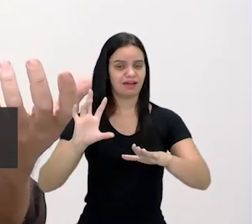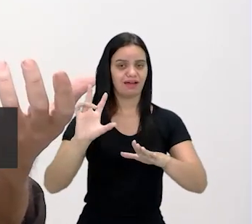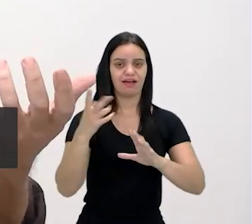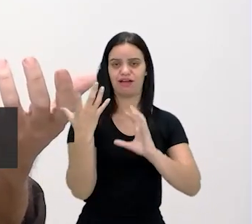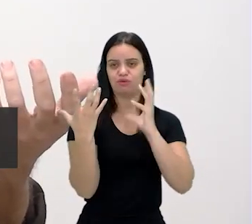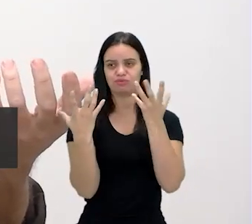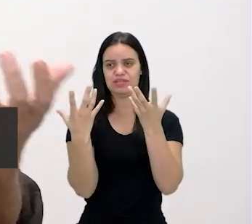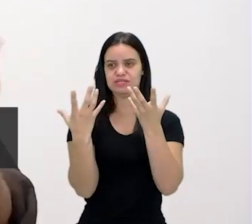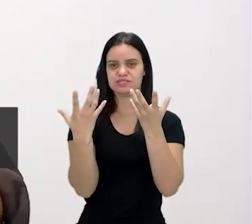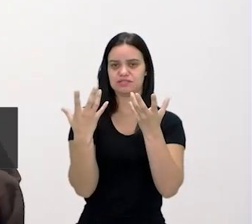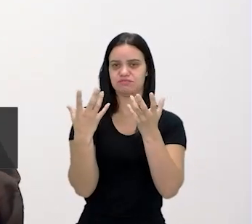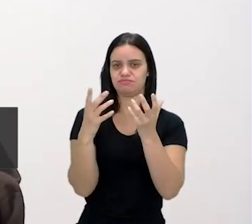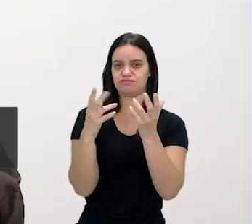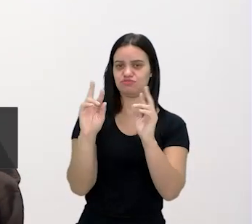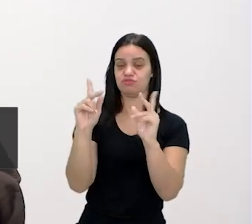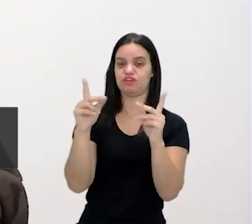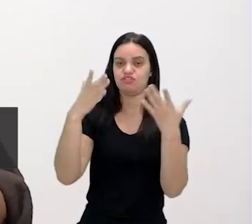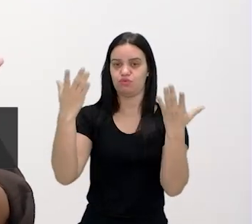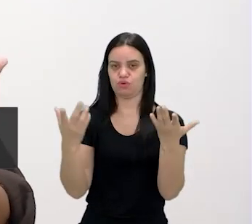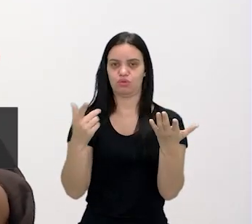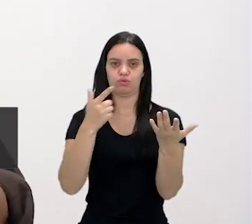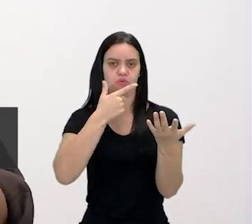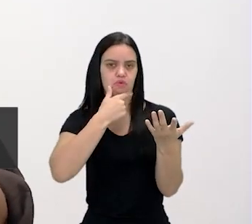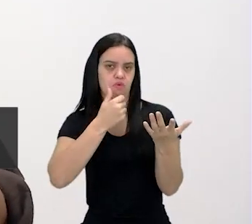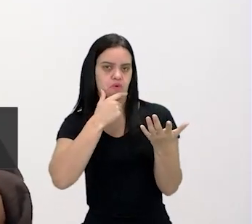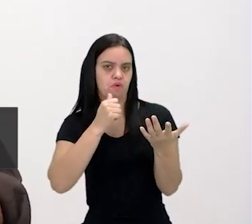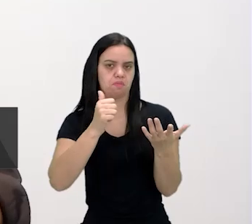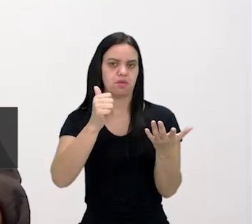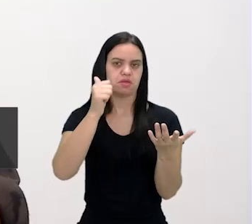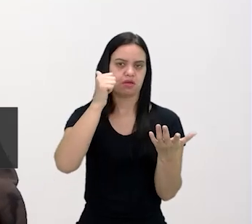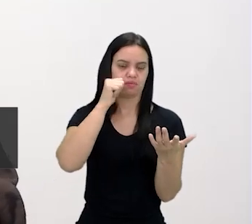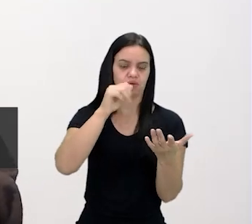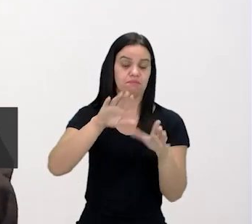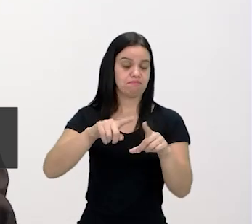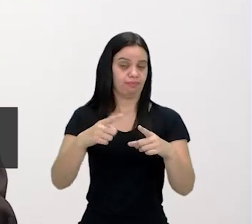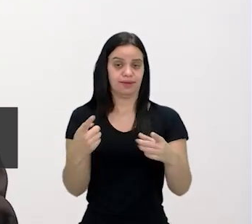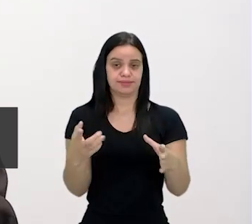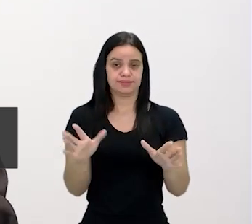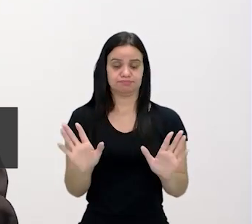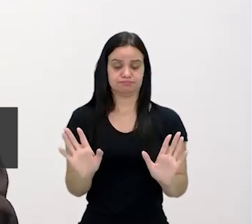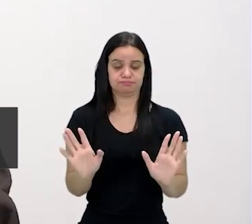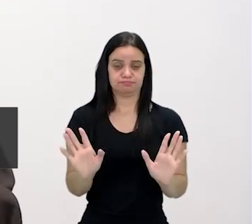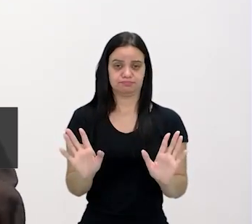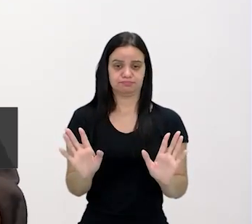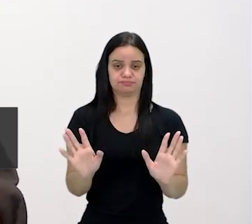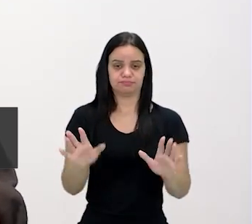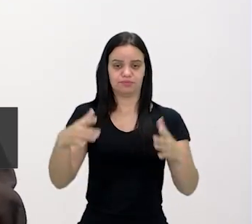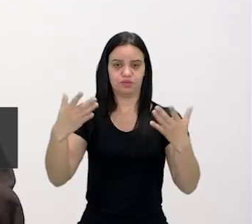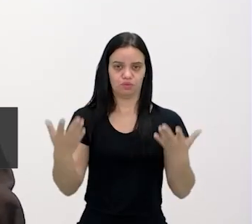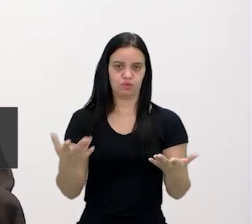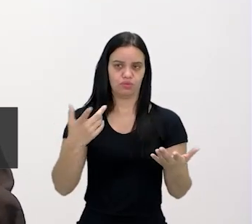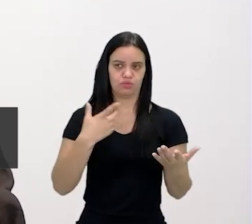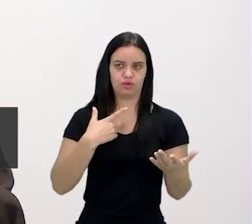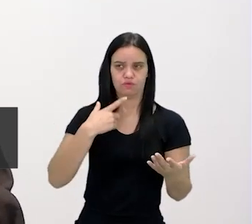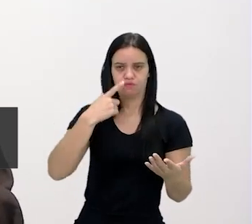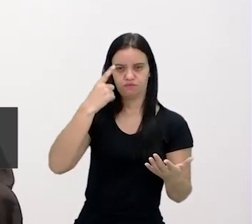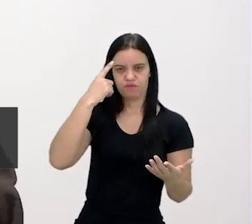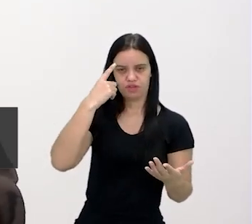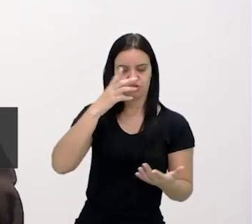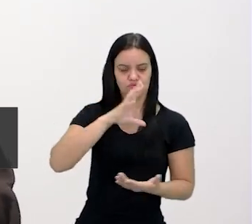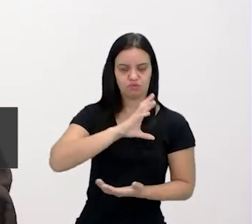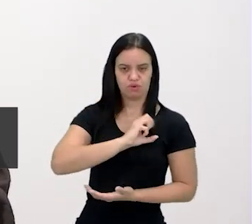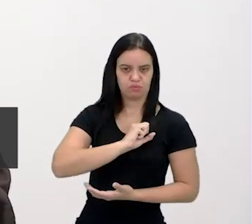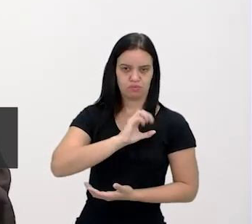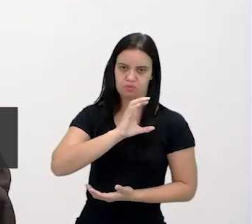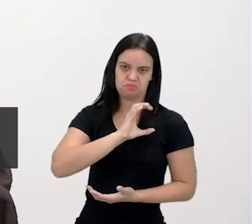o inverso, de quando o homem com a mulher também, tá? Mas assim, quando eu vejo o amor